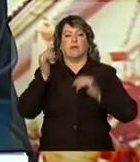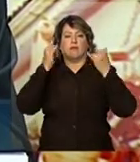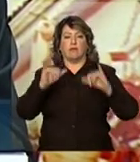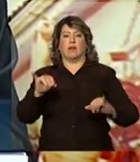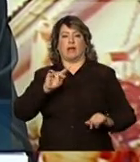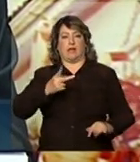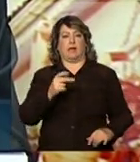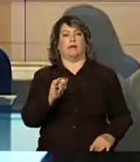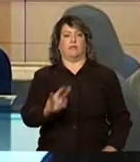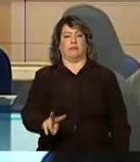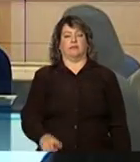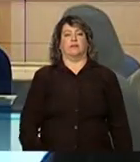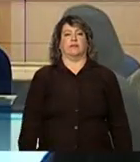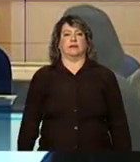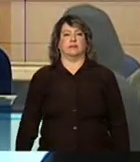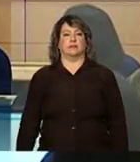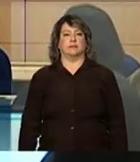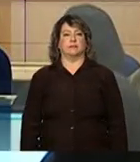de HIV.